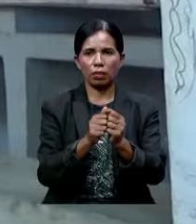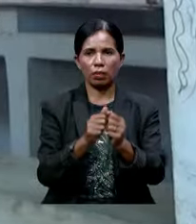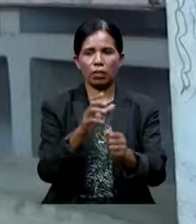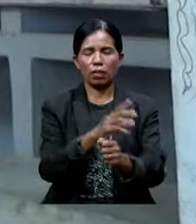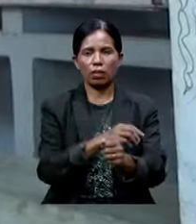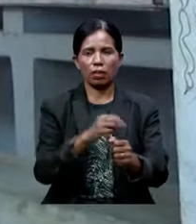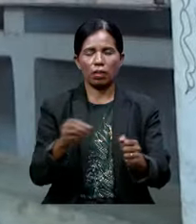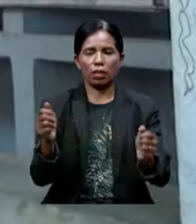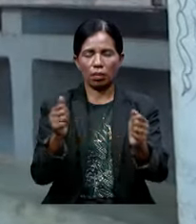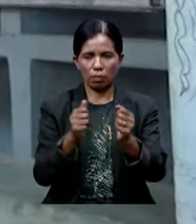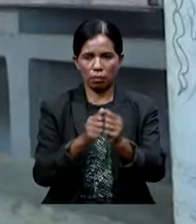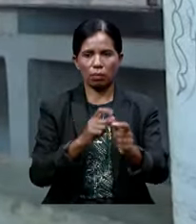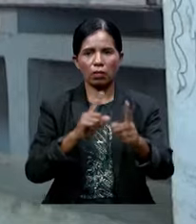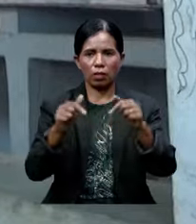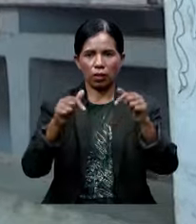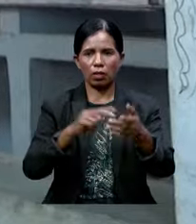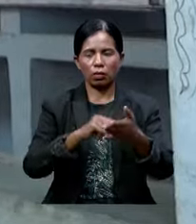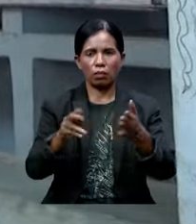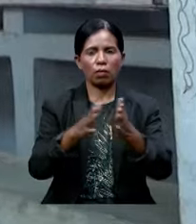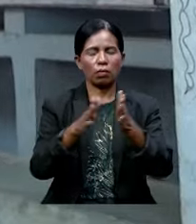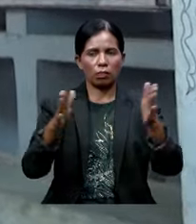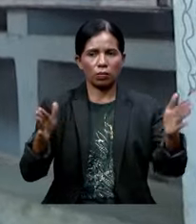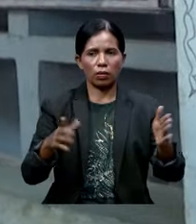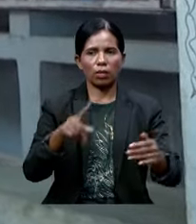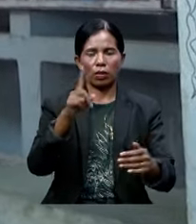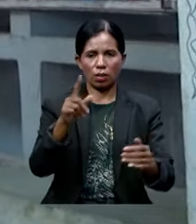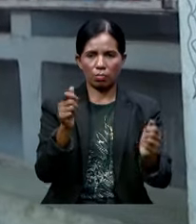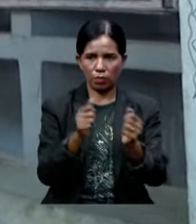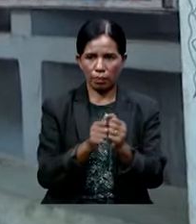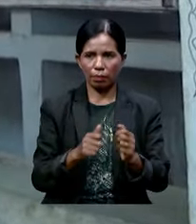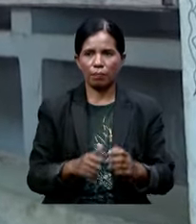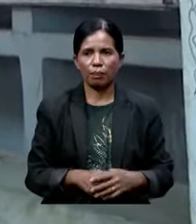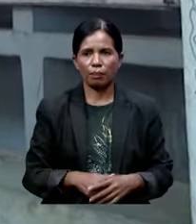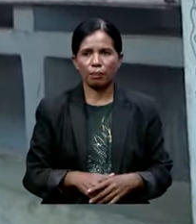do maleso mai tu ene, numiru ne bot li fila fale ida,